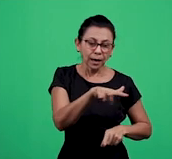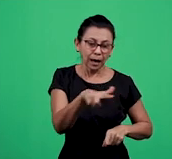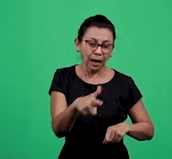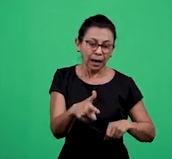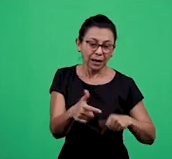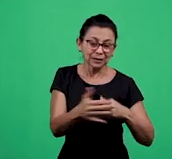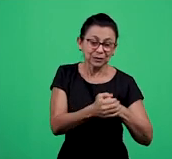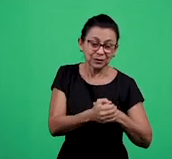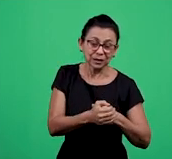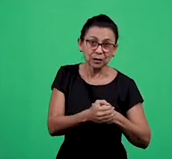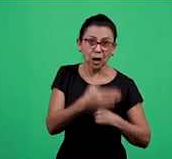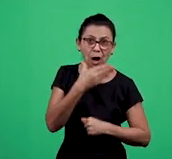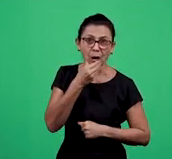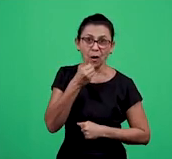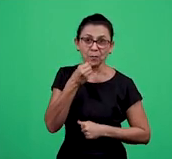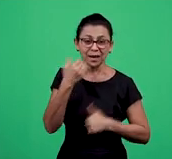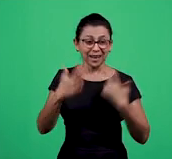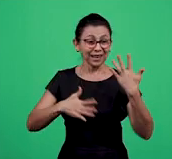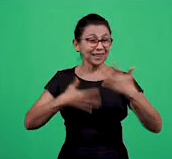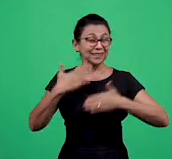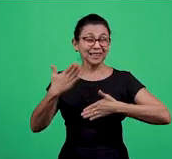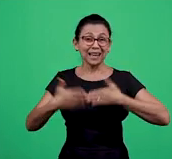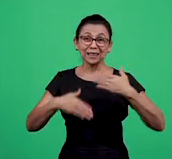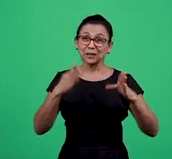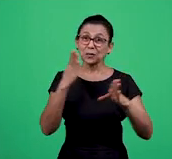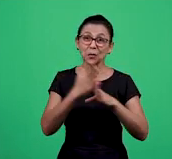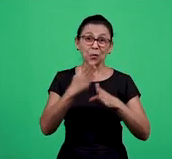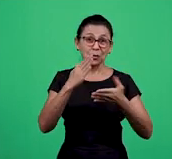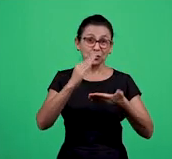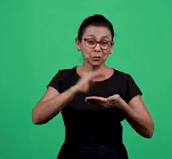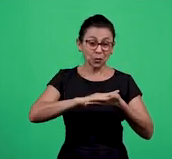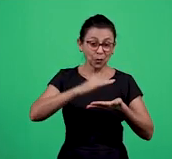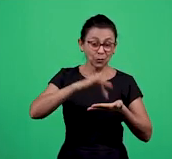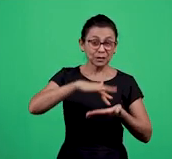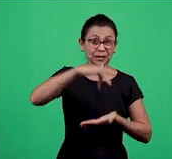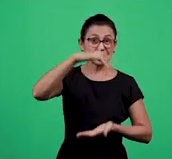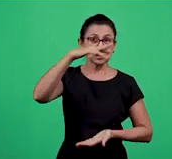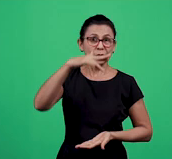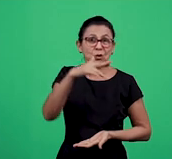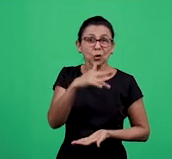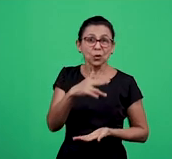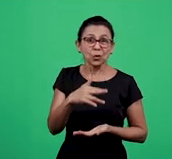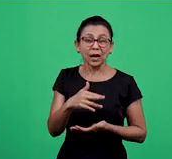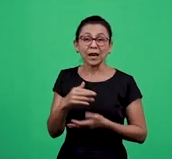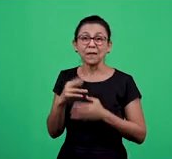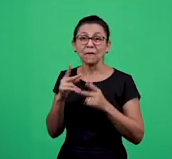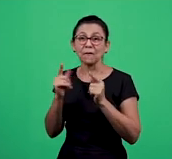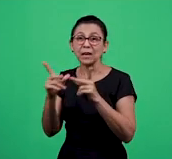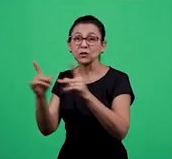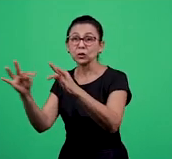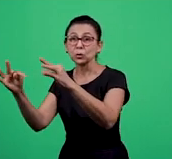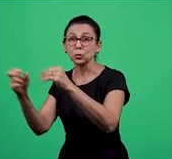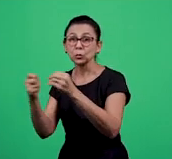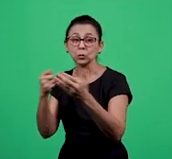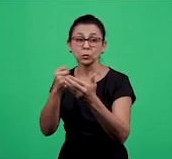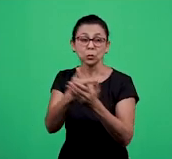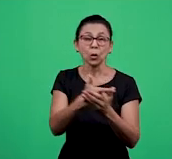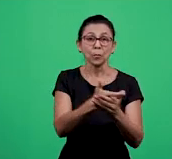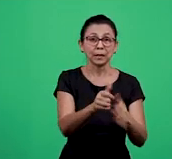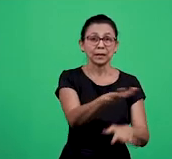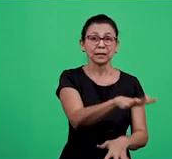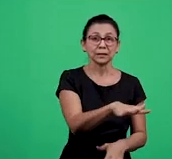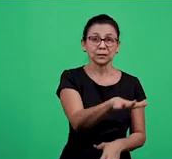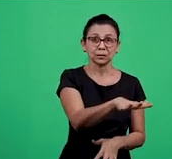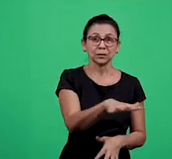dele, pela alegria dele, vai, vende tudo quanto tem e compra aquele campo. Está escrito em Mateus,